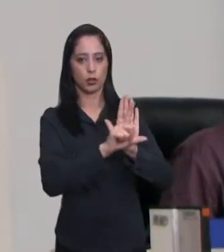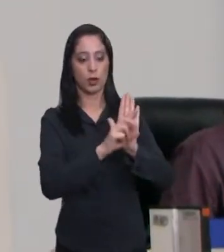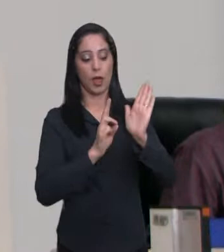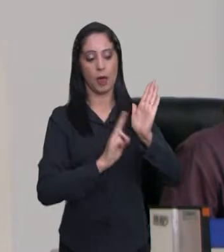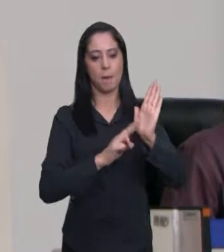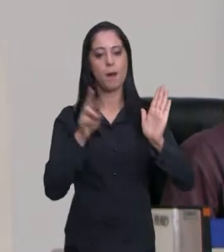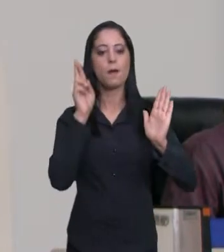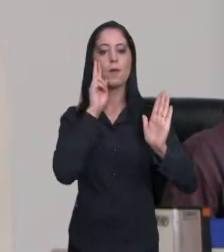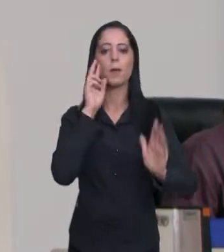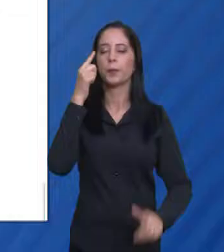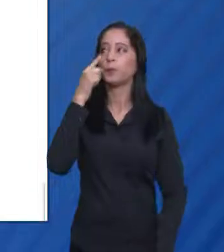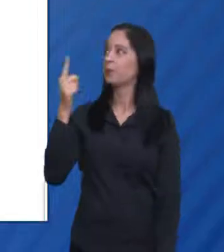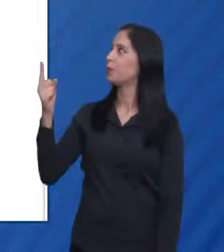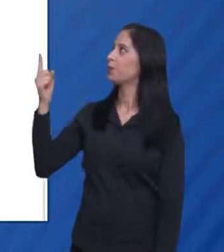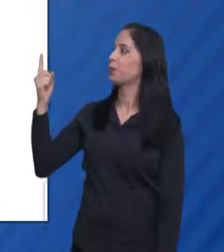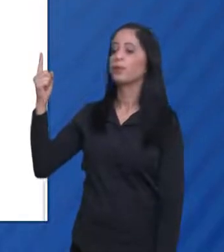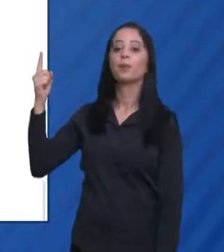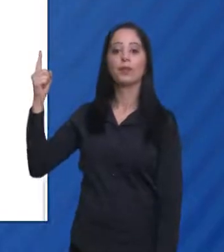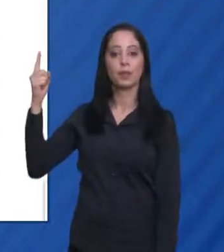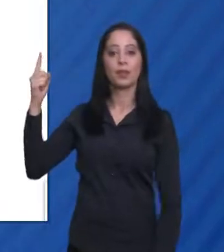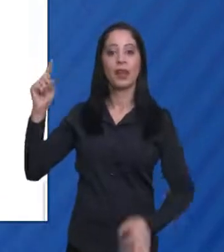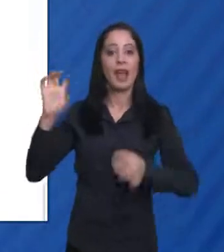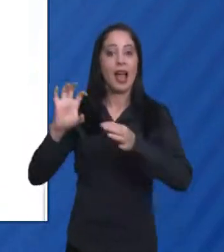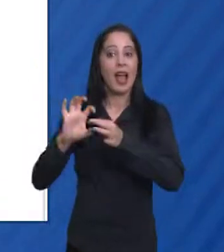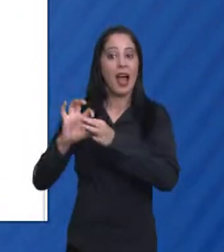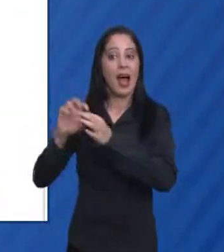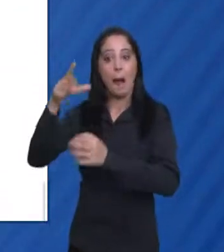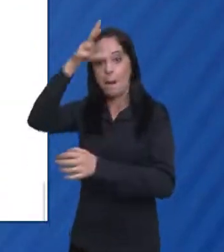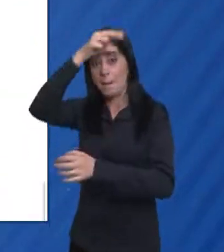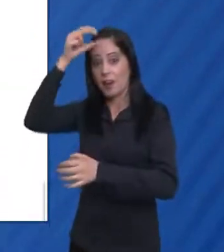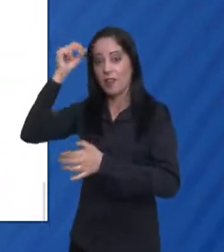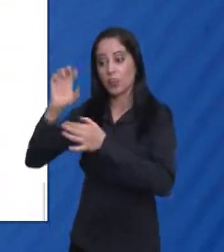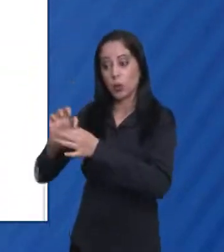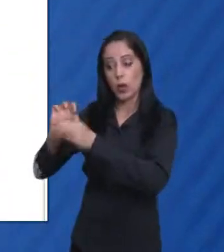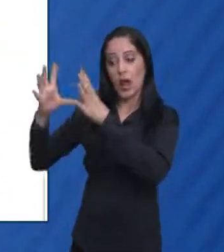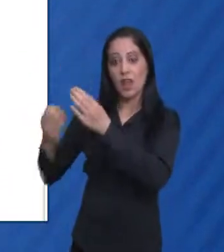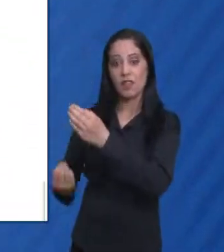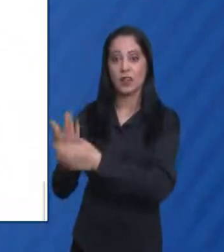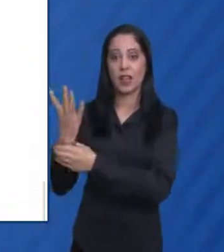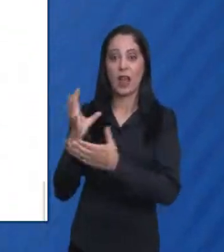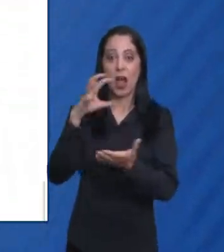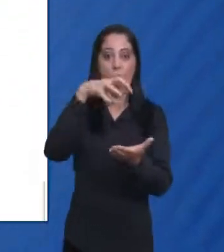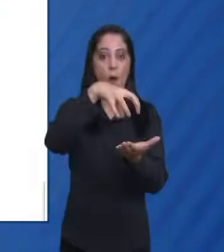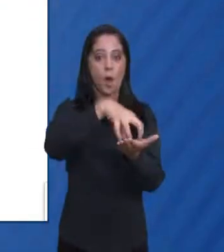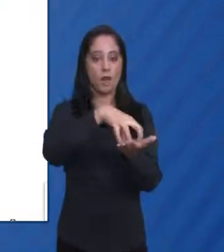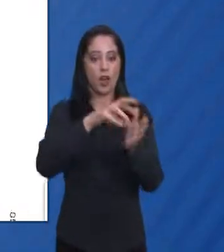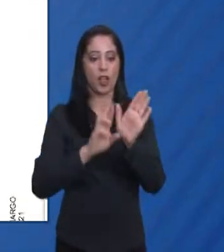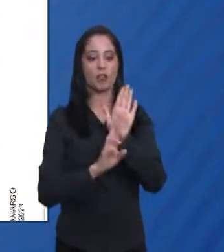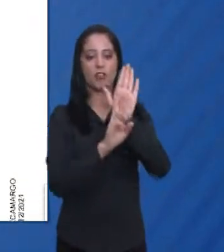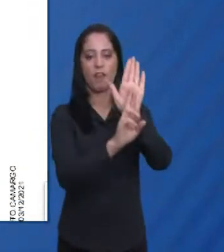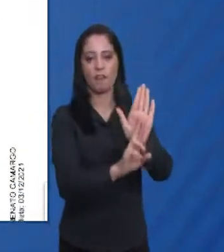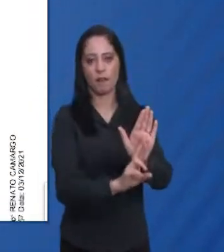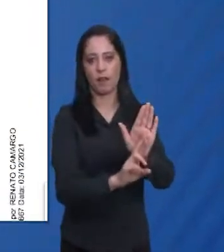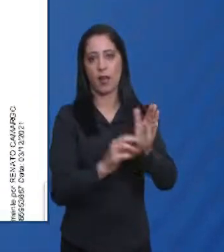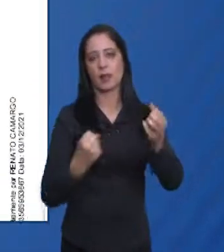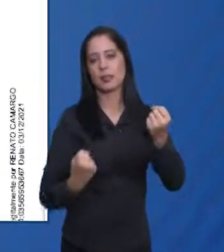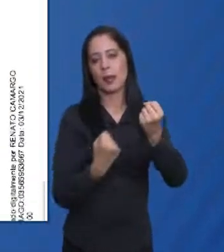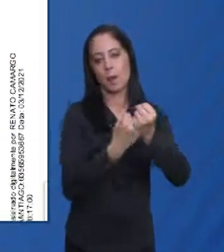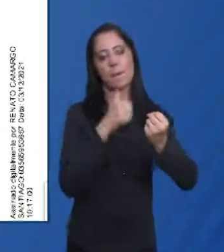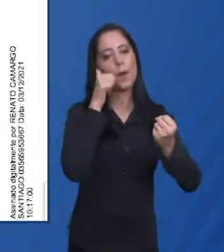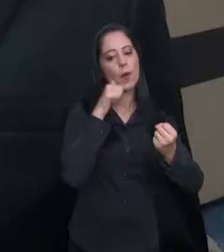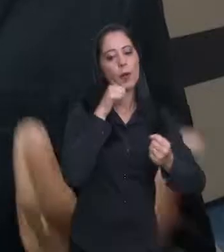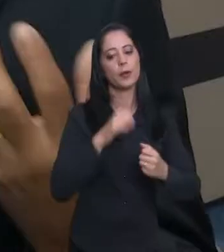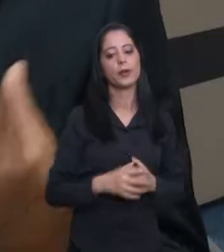do Vereador Renato Santiago que autoriza a criação de um centro de referência de política de enfrentamento à violência contra